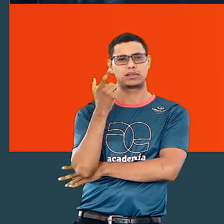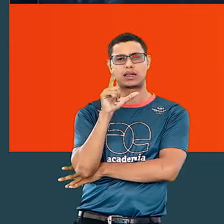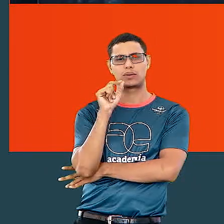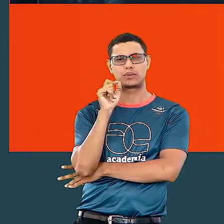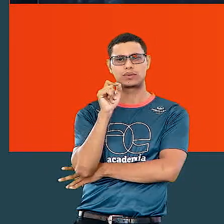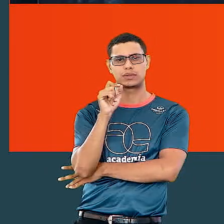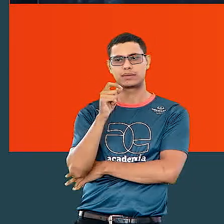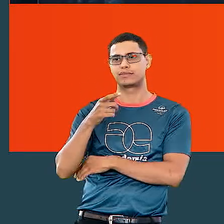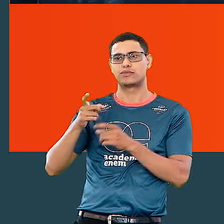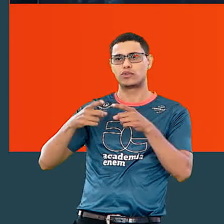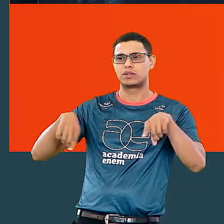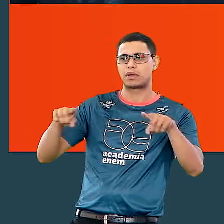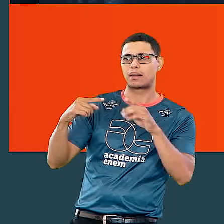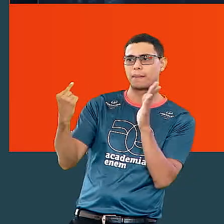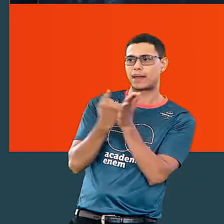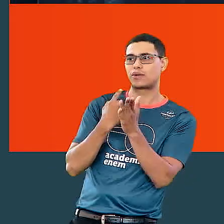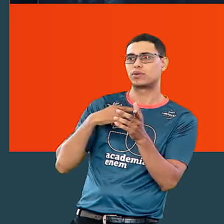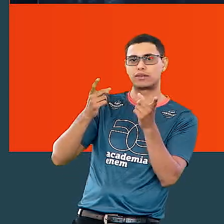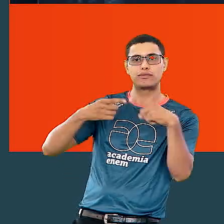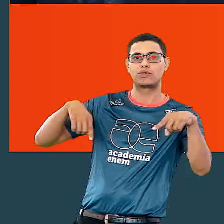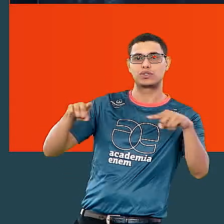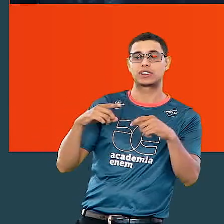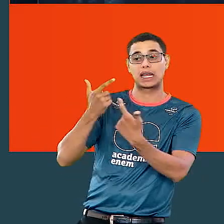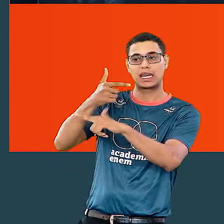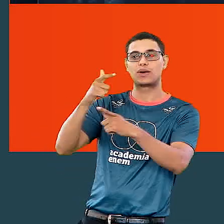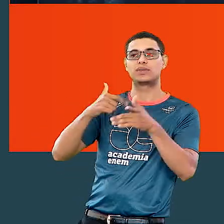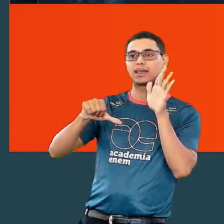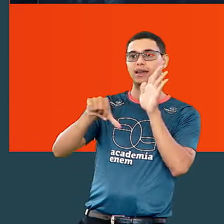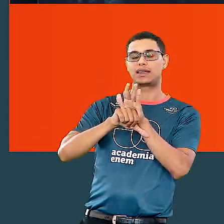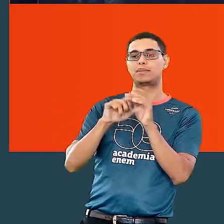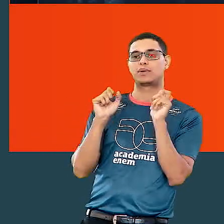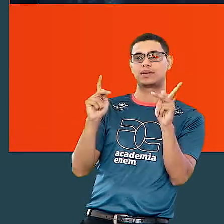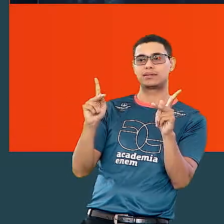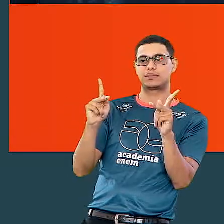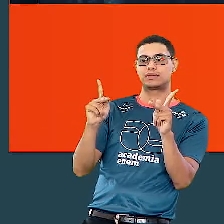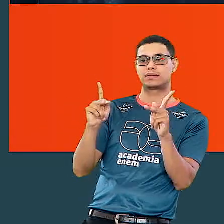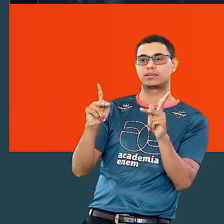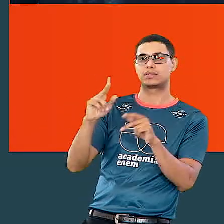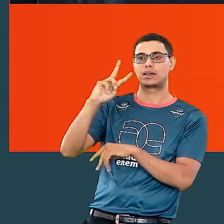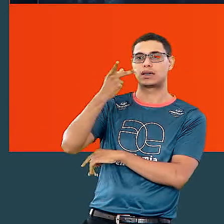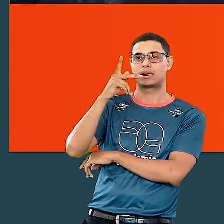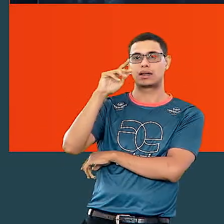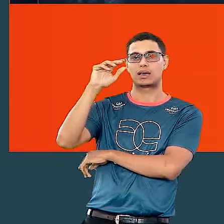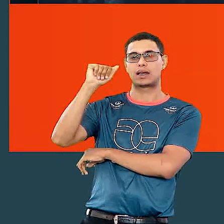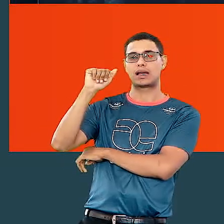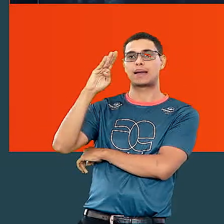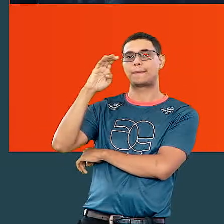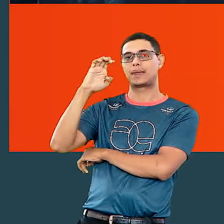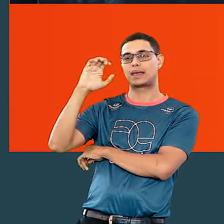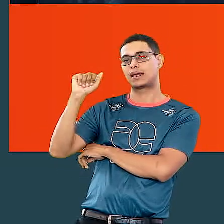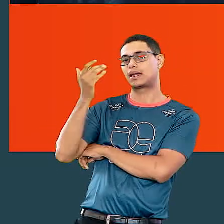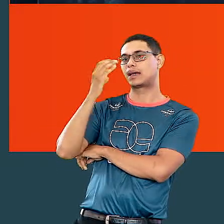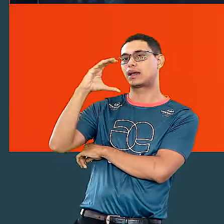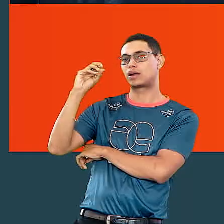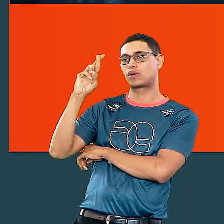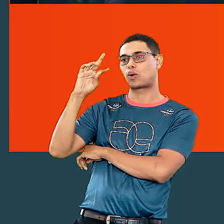seu réu primário ainda. Gostei de ver. Gostei de ver. Tá certo? Habeas corpus.